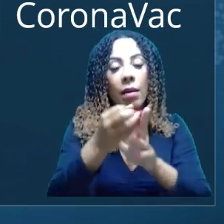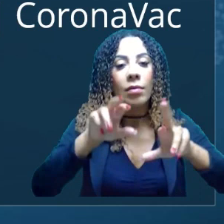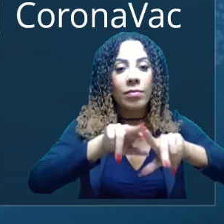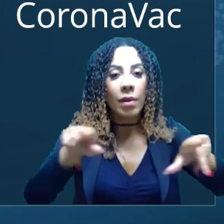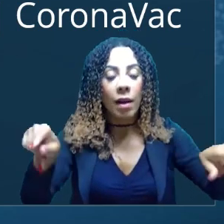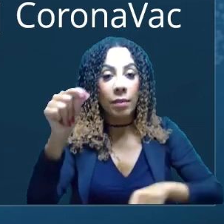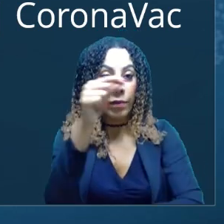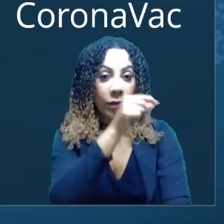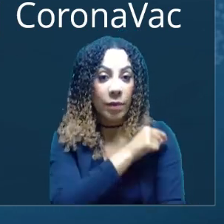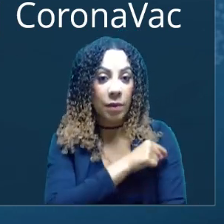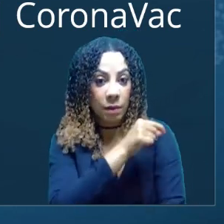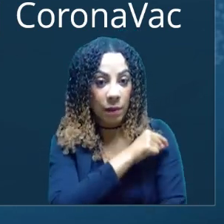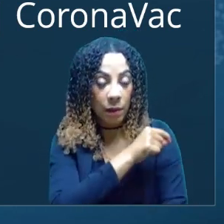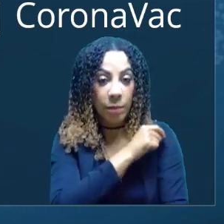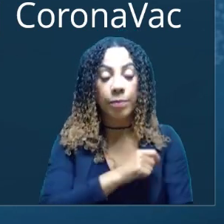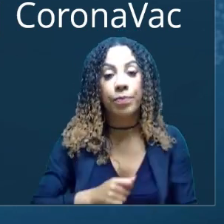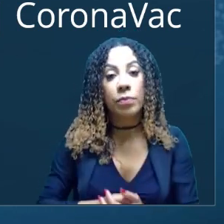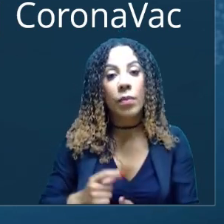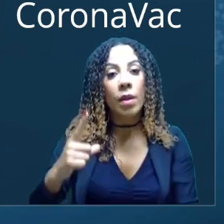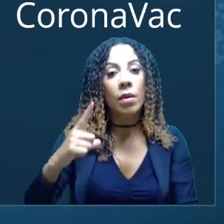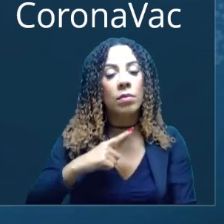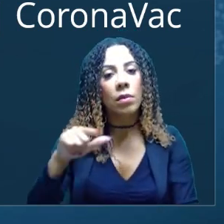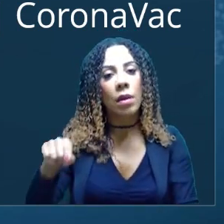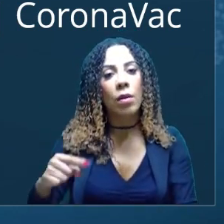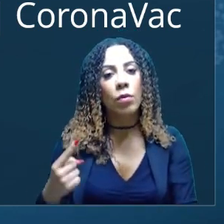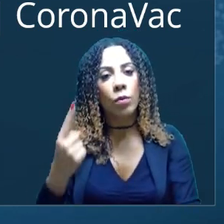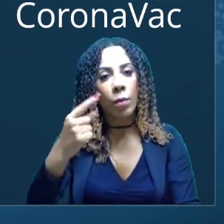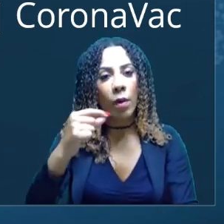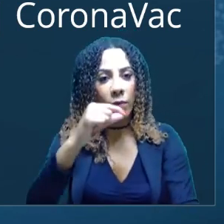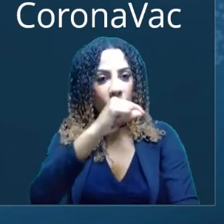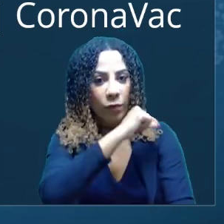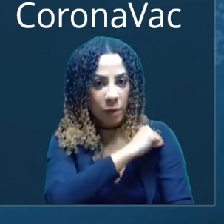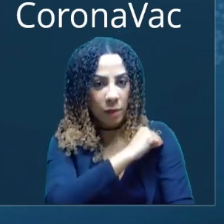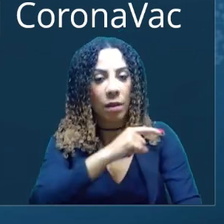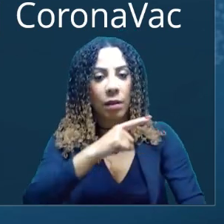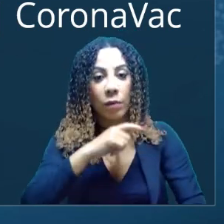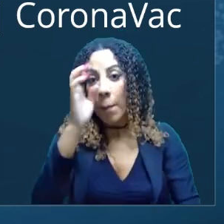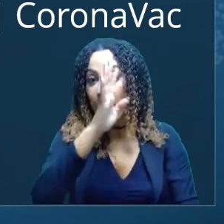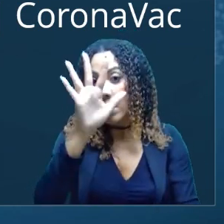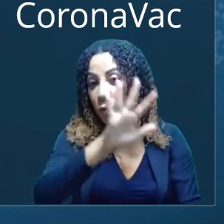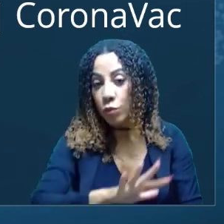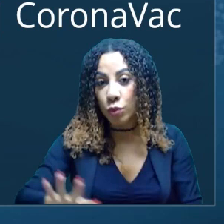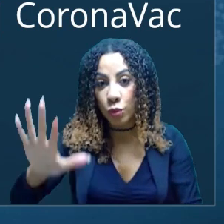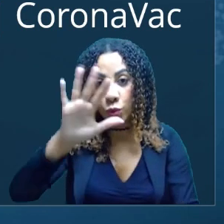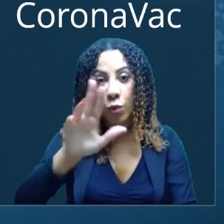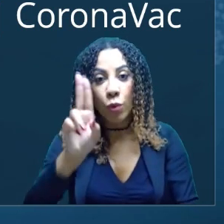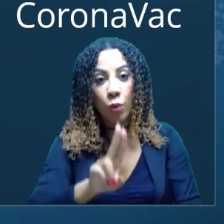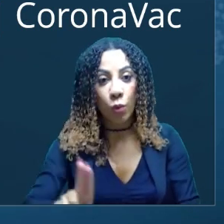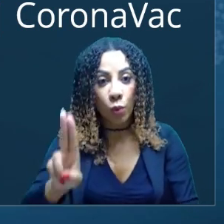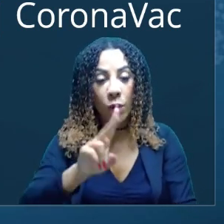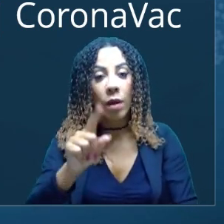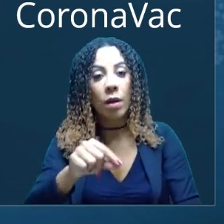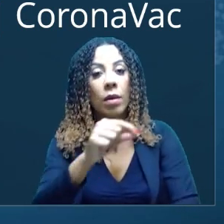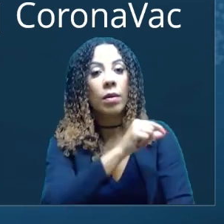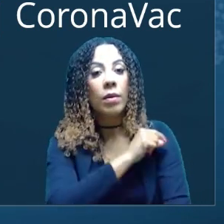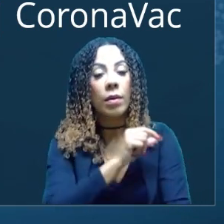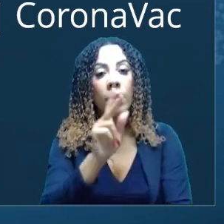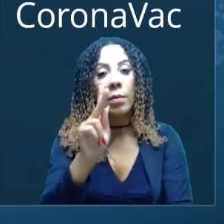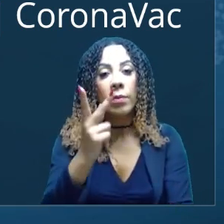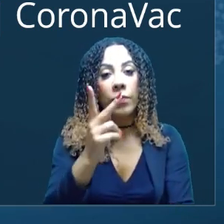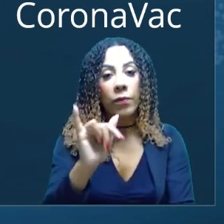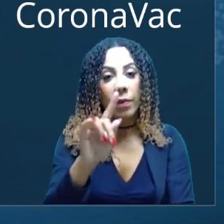uma dessas vacinas, que foram aplicadas em âmbito nacional, foi a vacina da Pfizer, com a tecnologia de